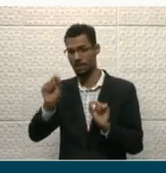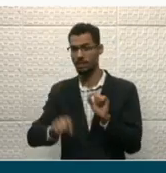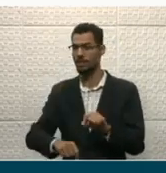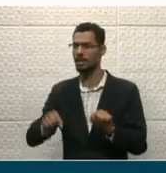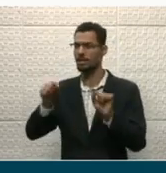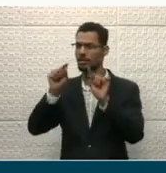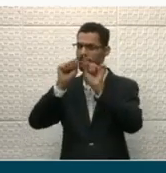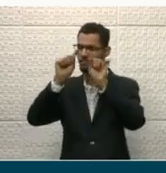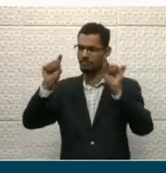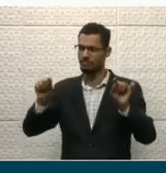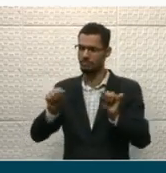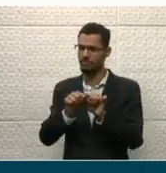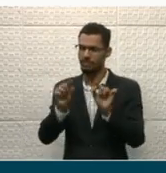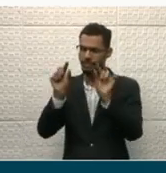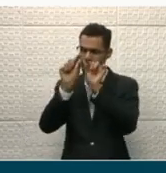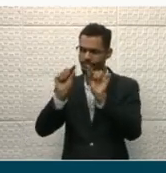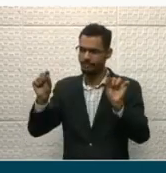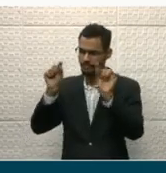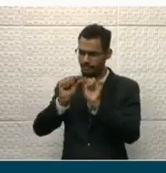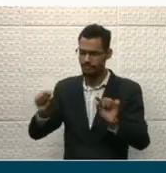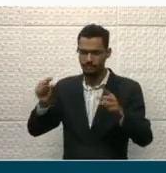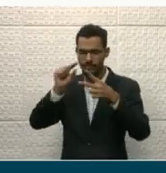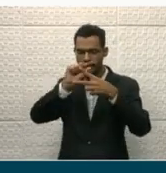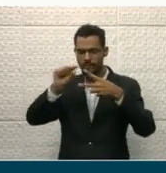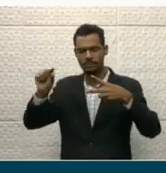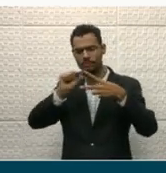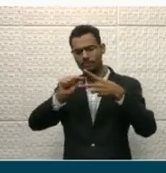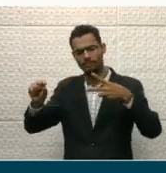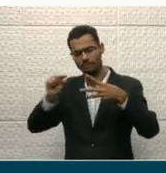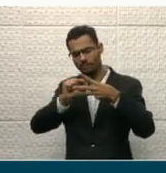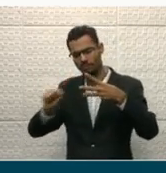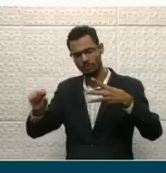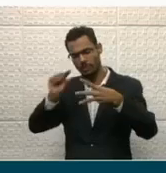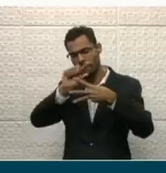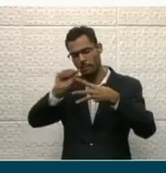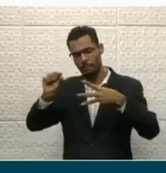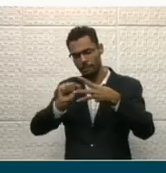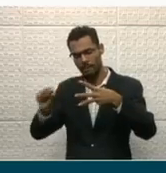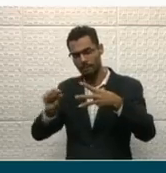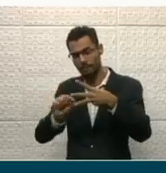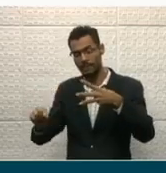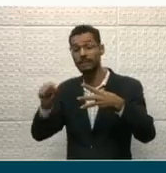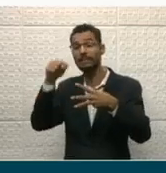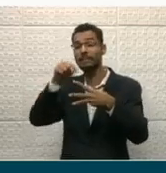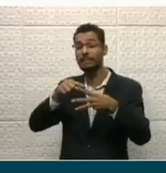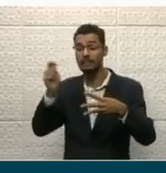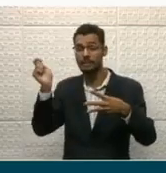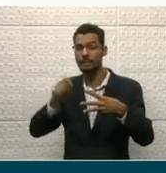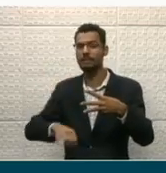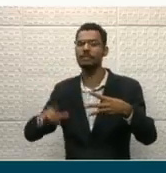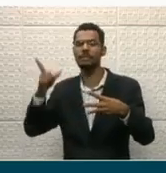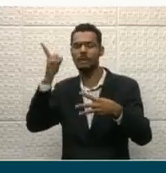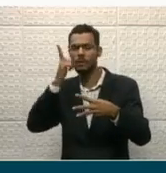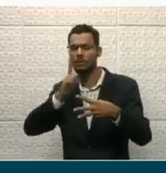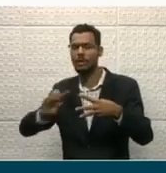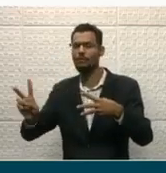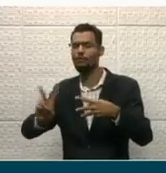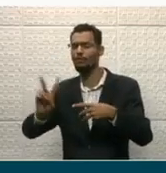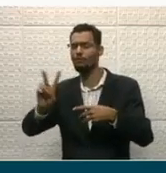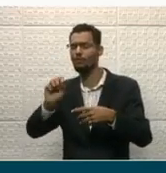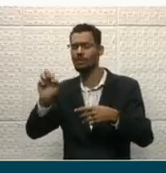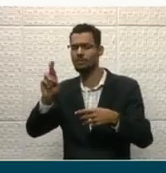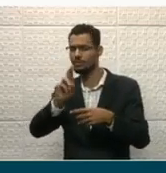as imagens dos três vetores da base do domínio, expresso em função dos